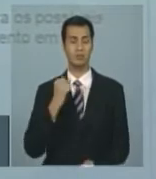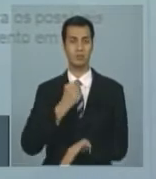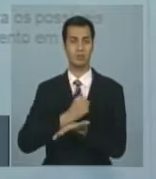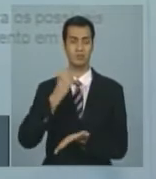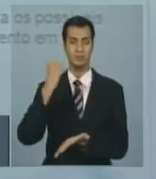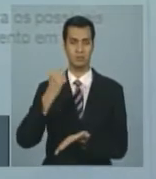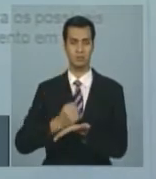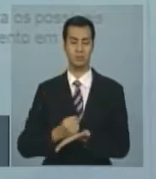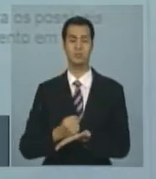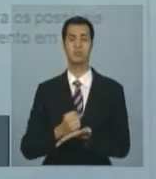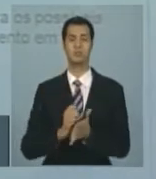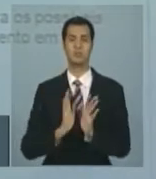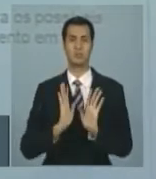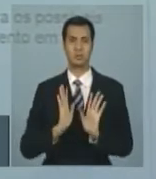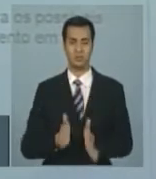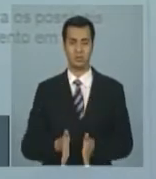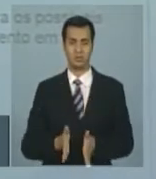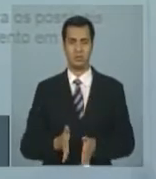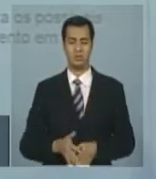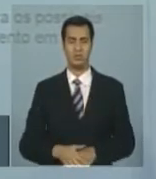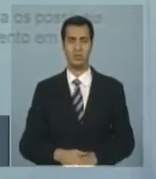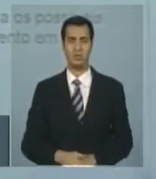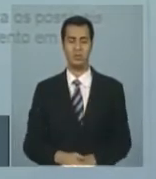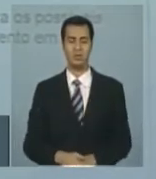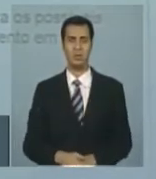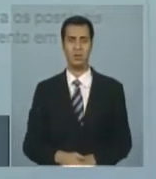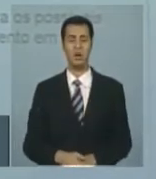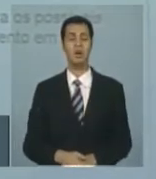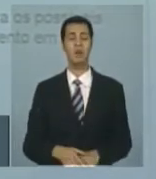à dotação que foi oferecida.